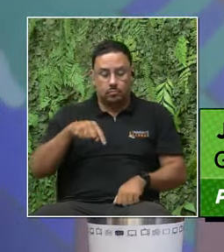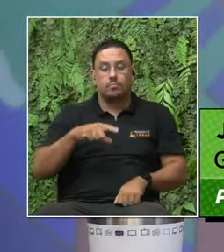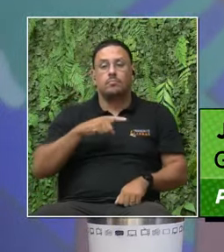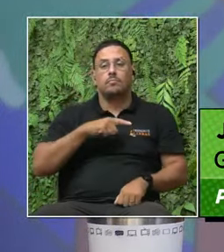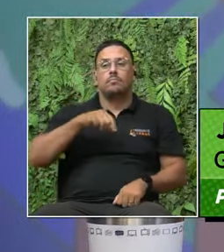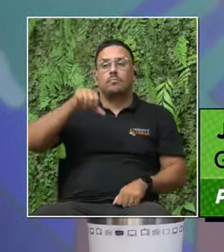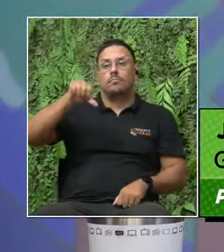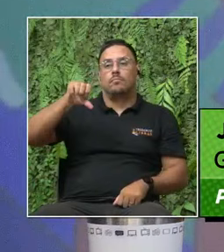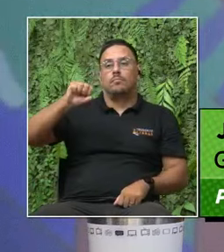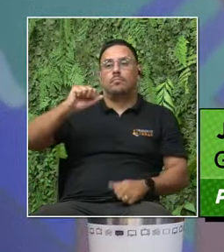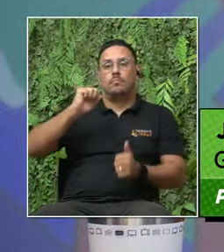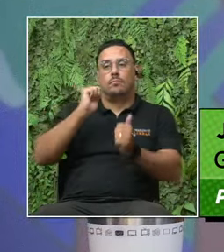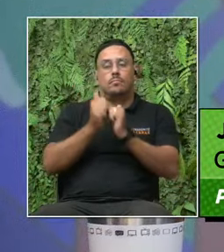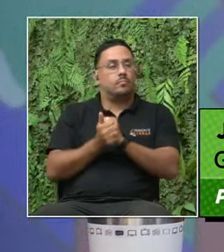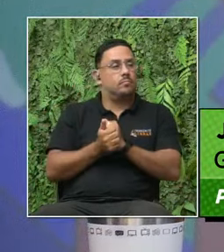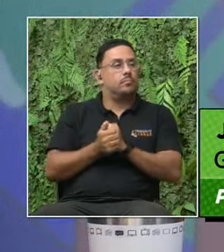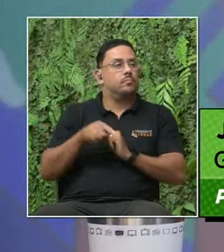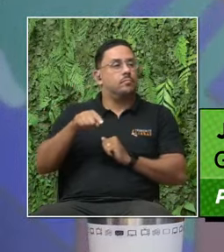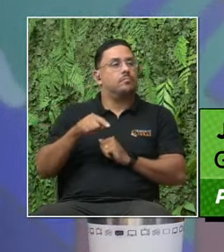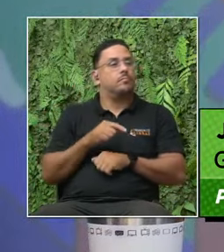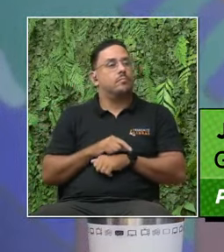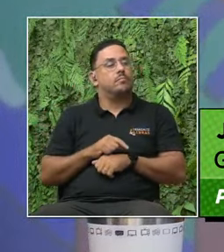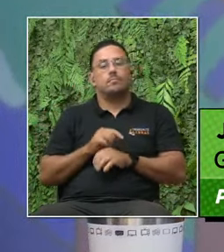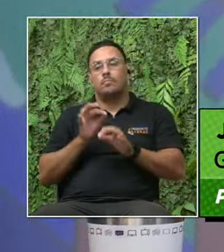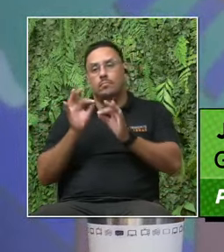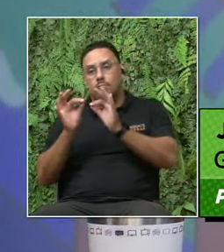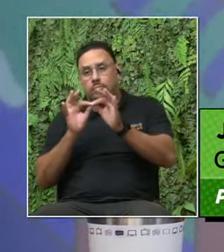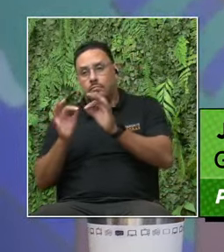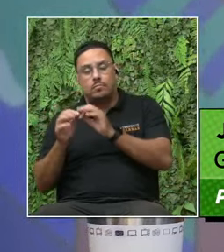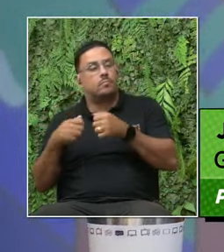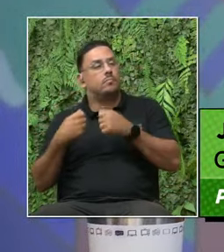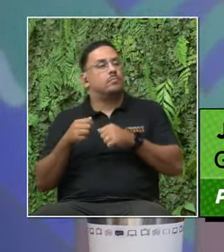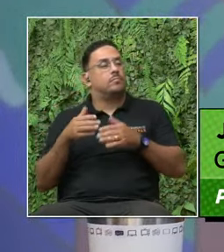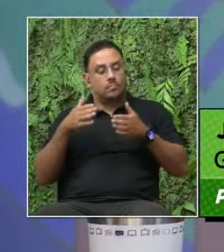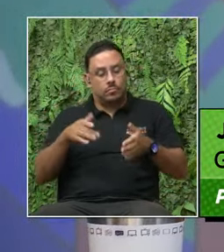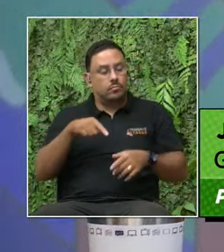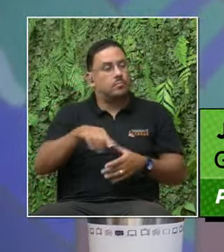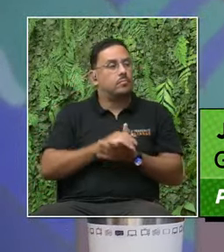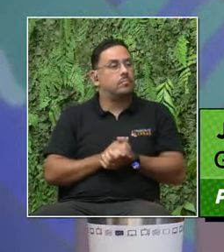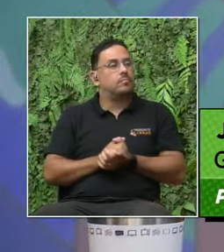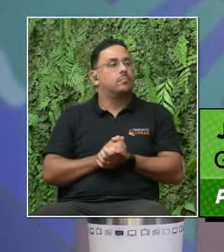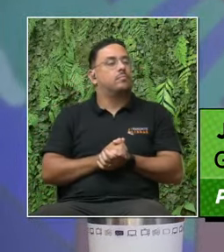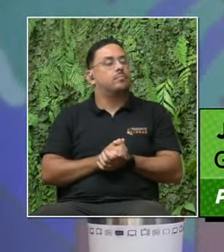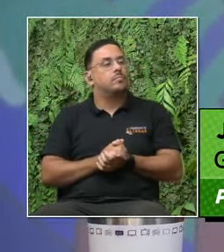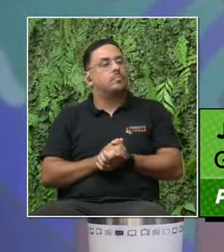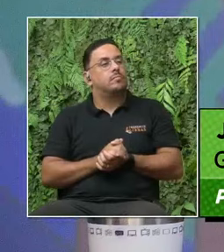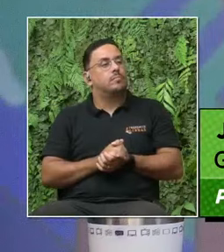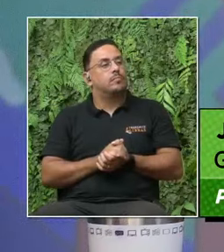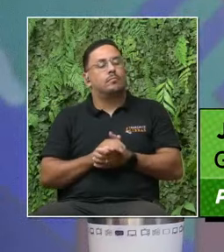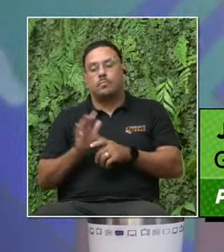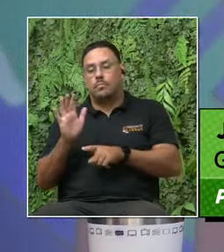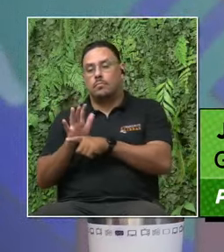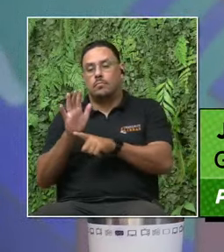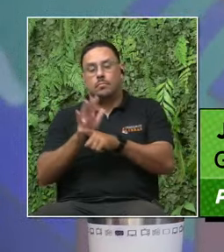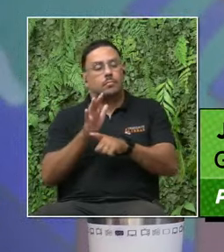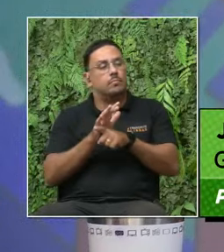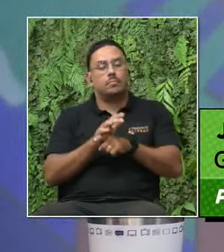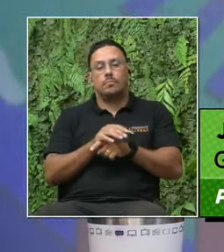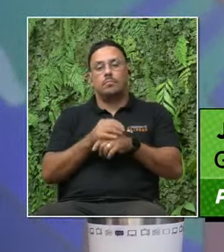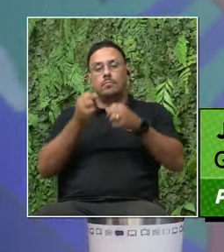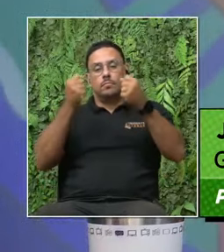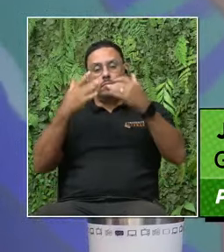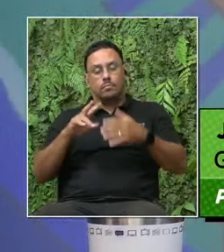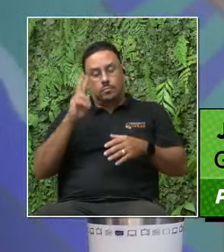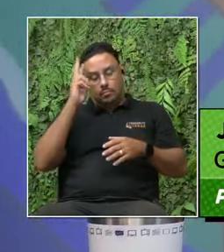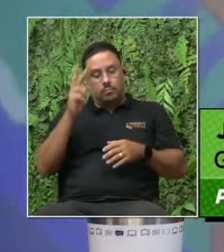98 esportes né E como ela coida da produção que tá aqui já para para ajudar a contar essa história